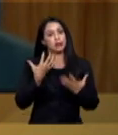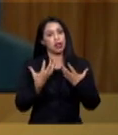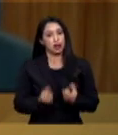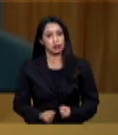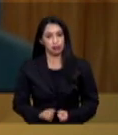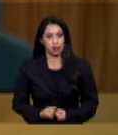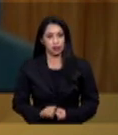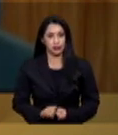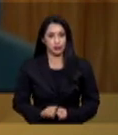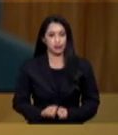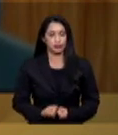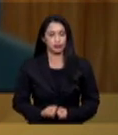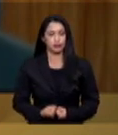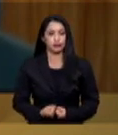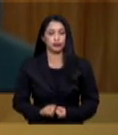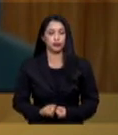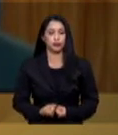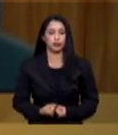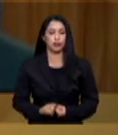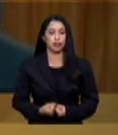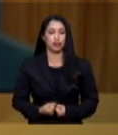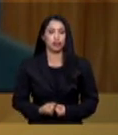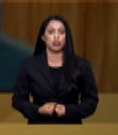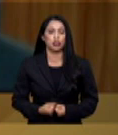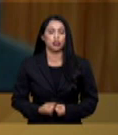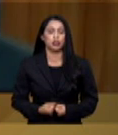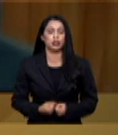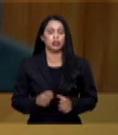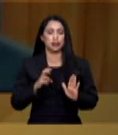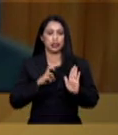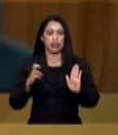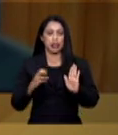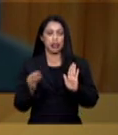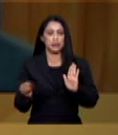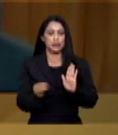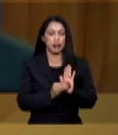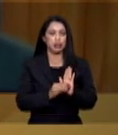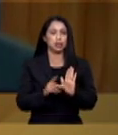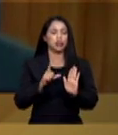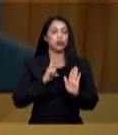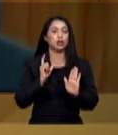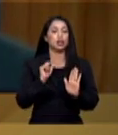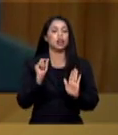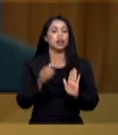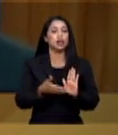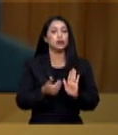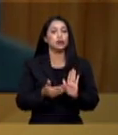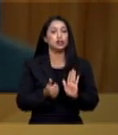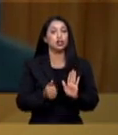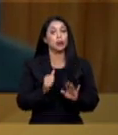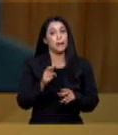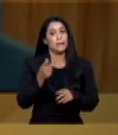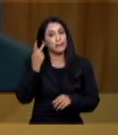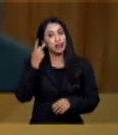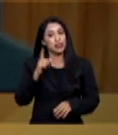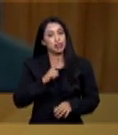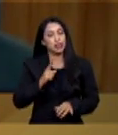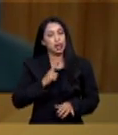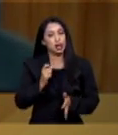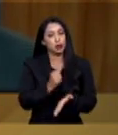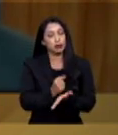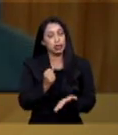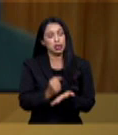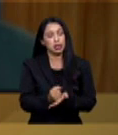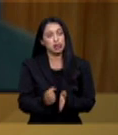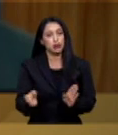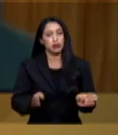E retiro do corpo da ementa o seguinte excerto: para que se efetue a contratação temporária, é